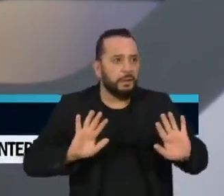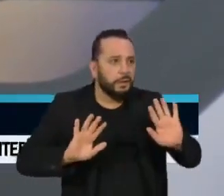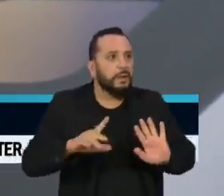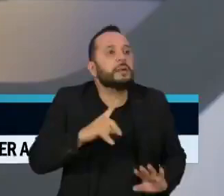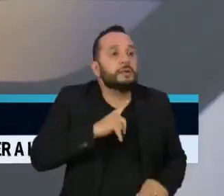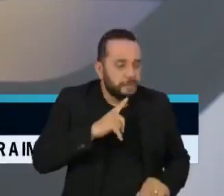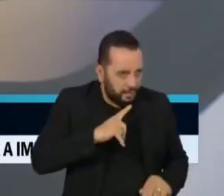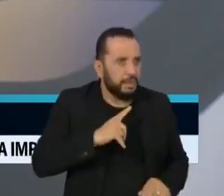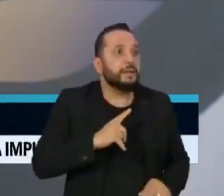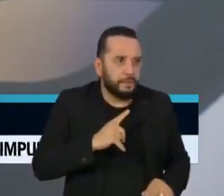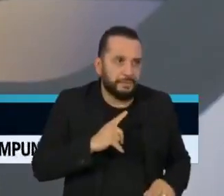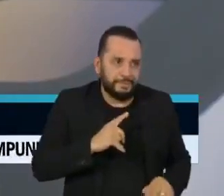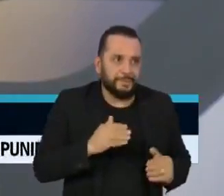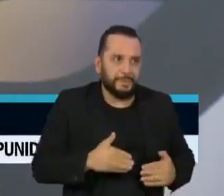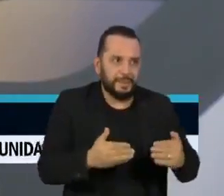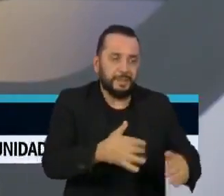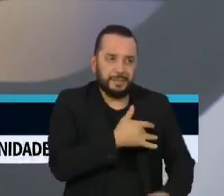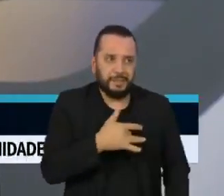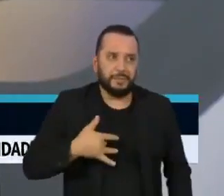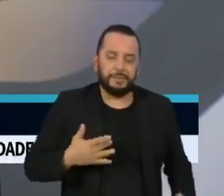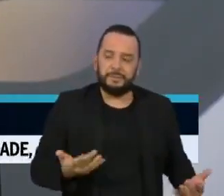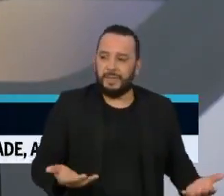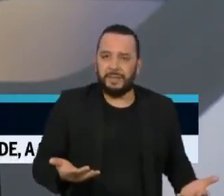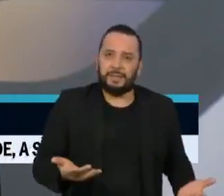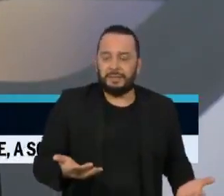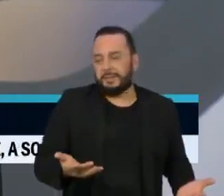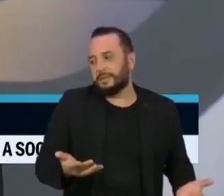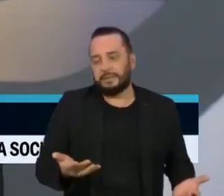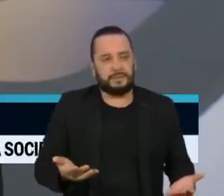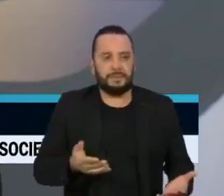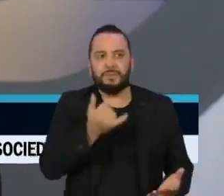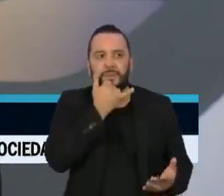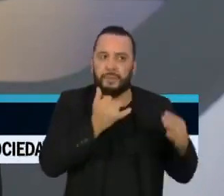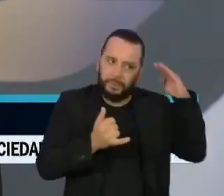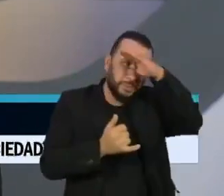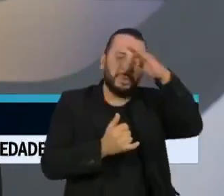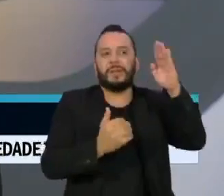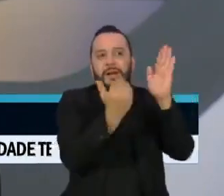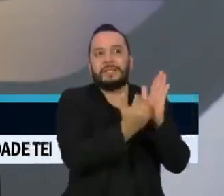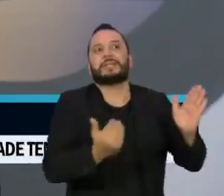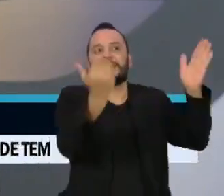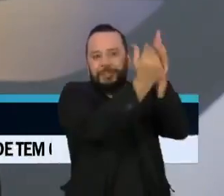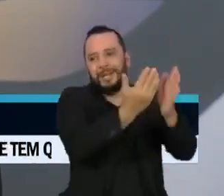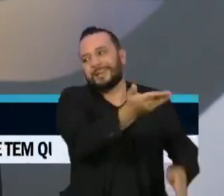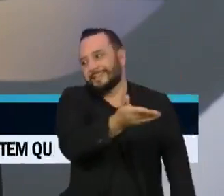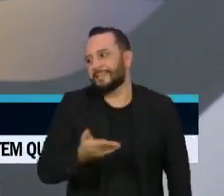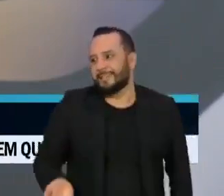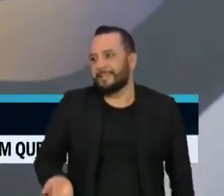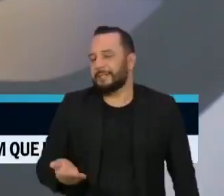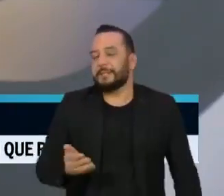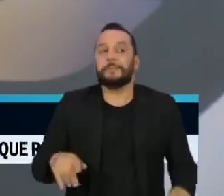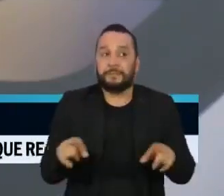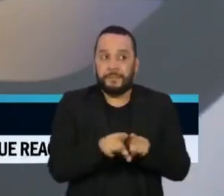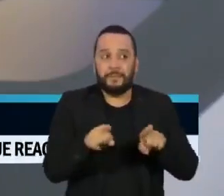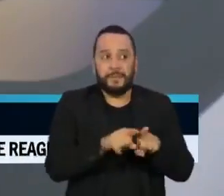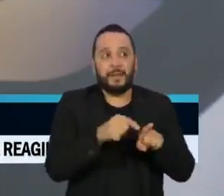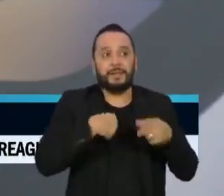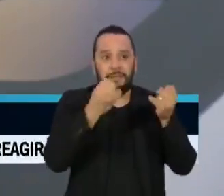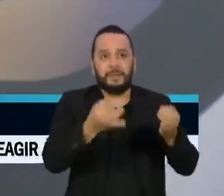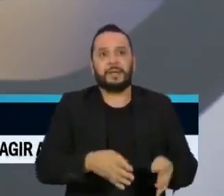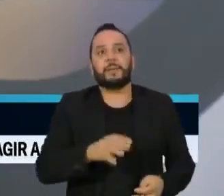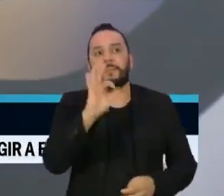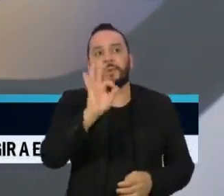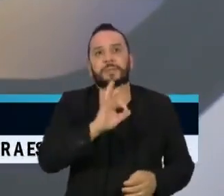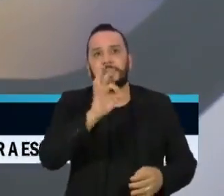ser explodido. Mas é demais. E outra coisa é o seguinte, quando ele fala do anticorpo, da taxa de anticorpo